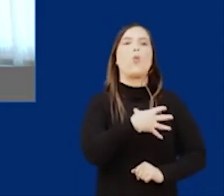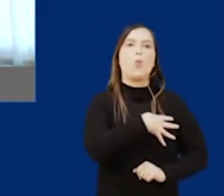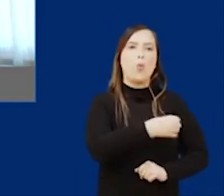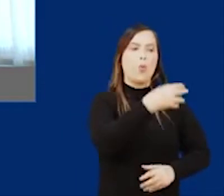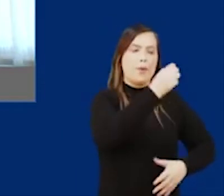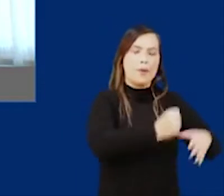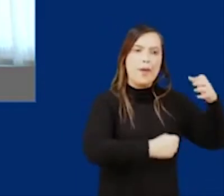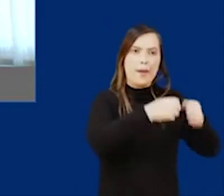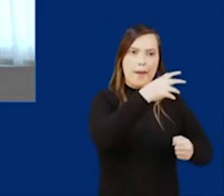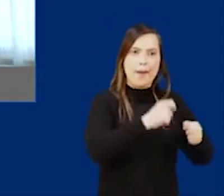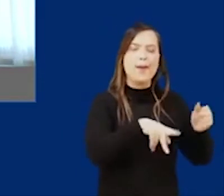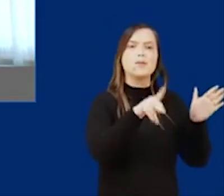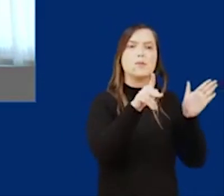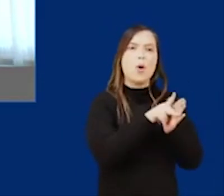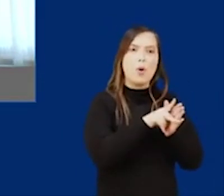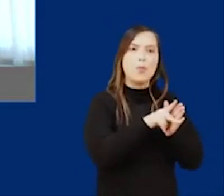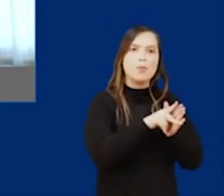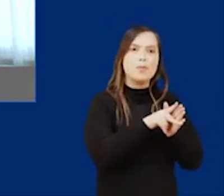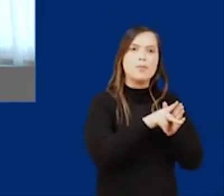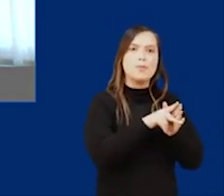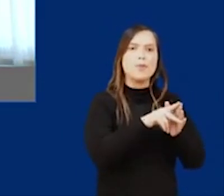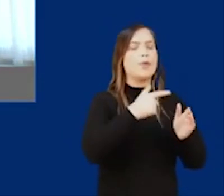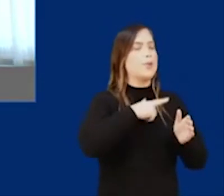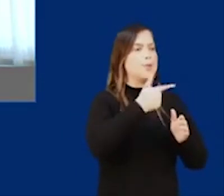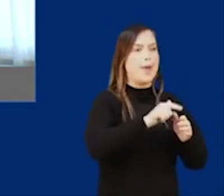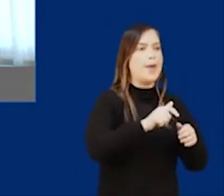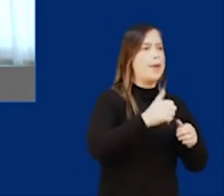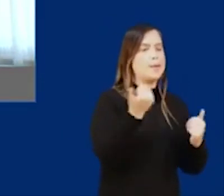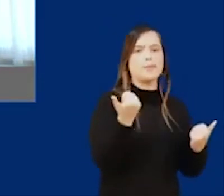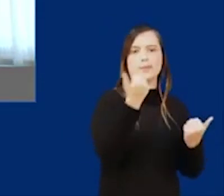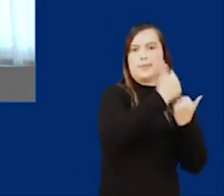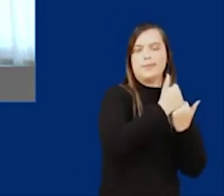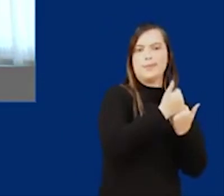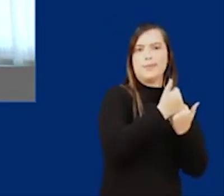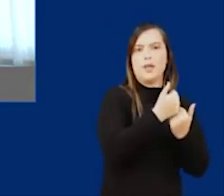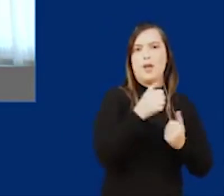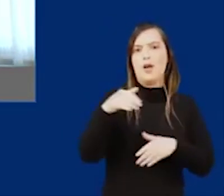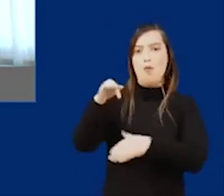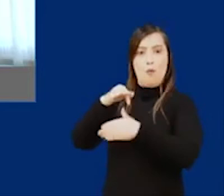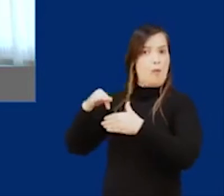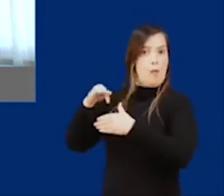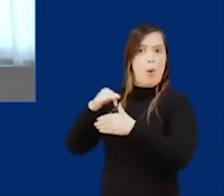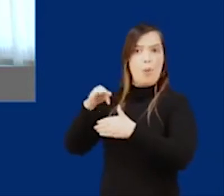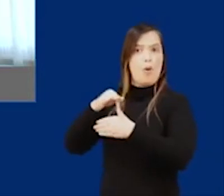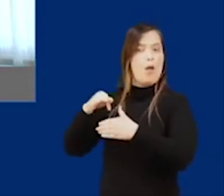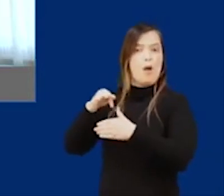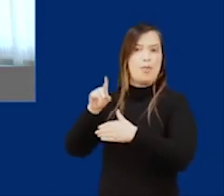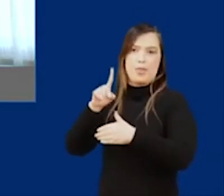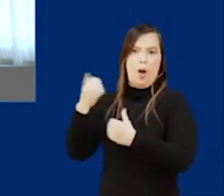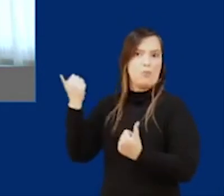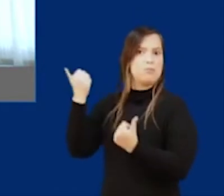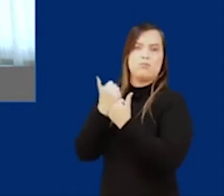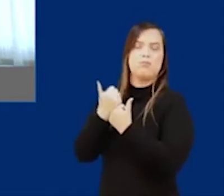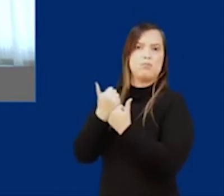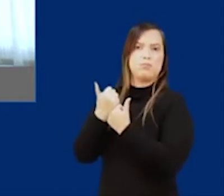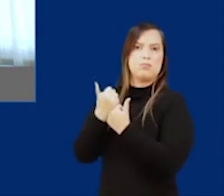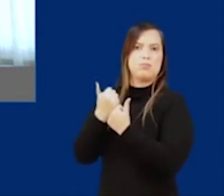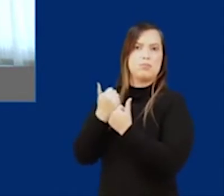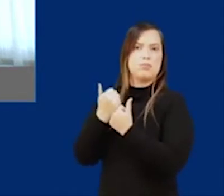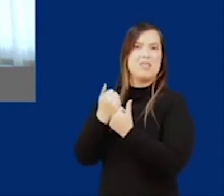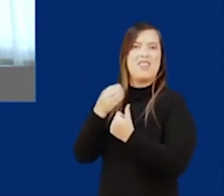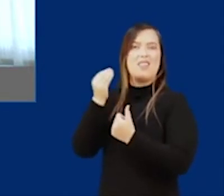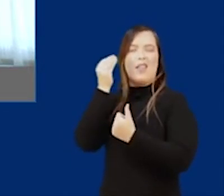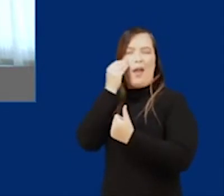é insubstituível. A fórmula não substitui plenamente o leite materno. Ela tenta se